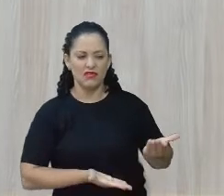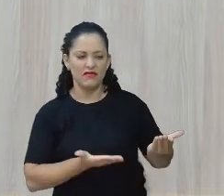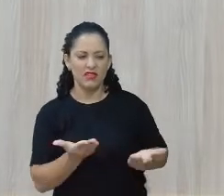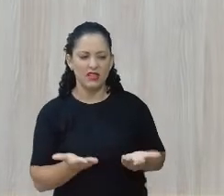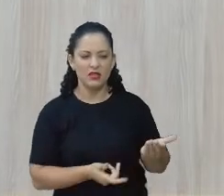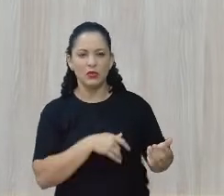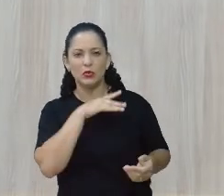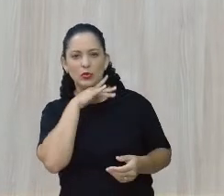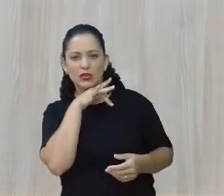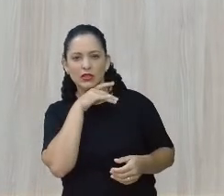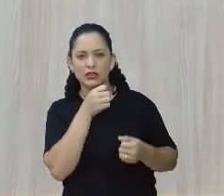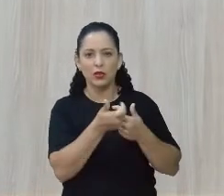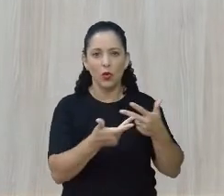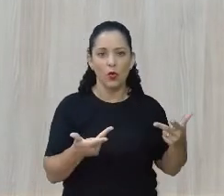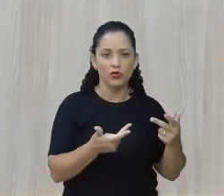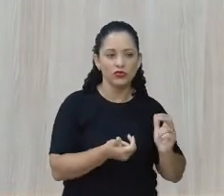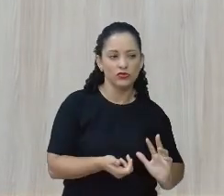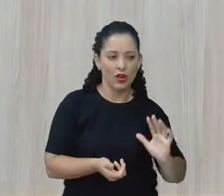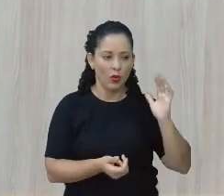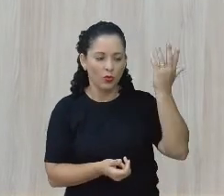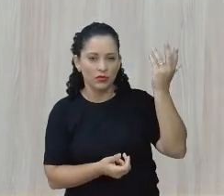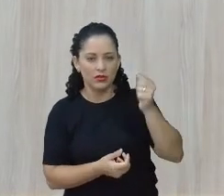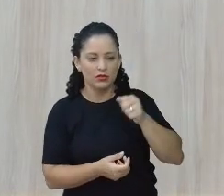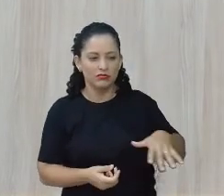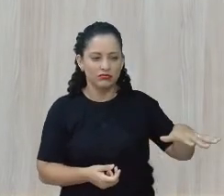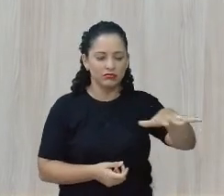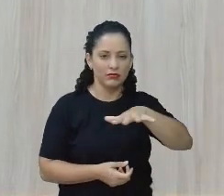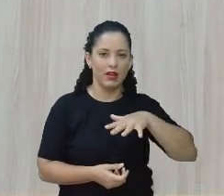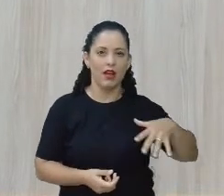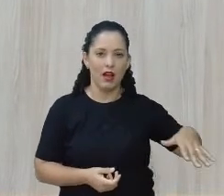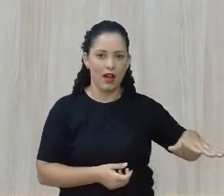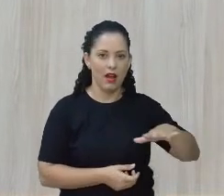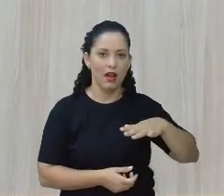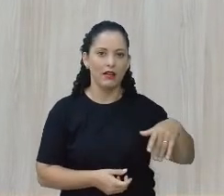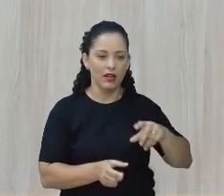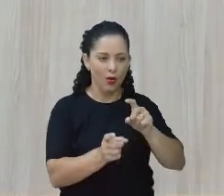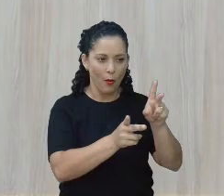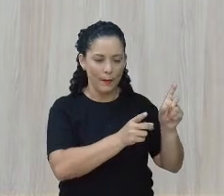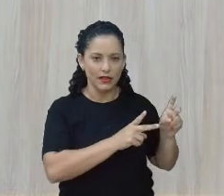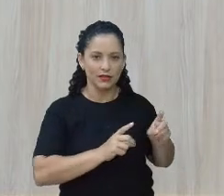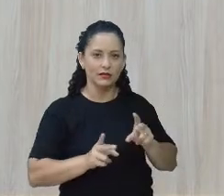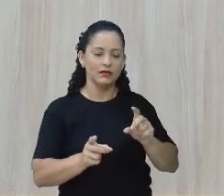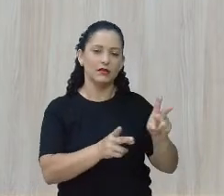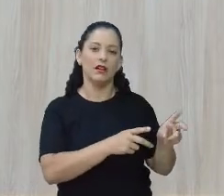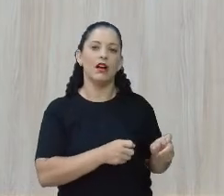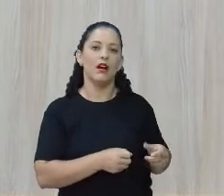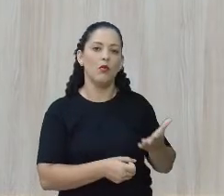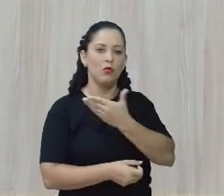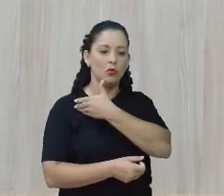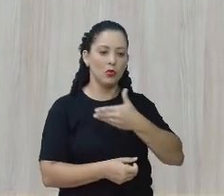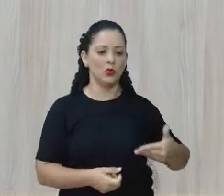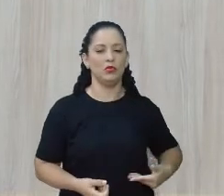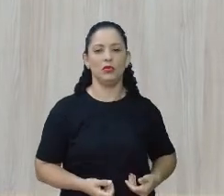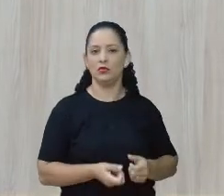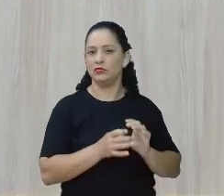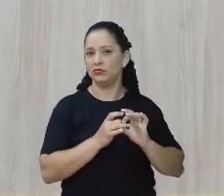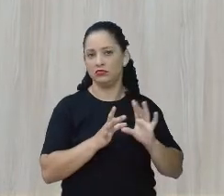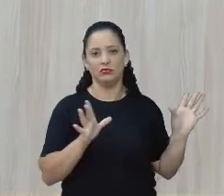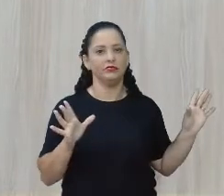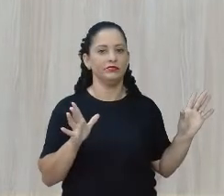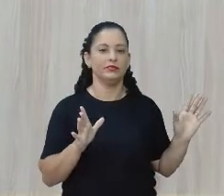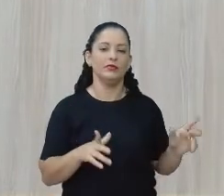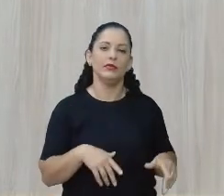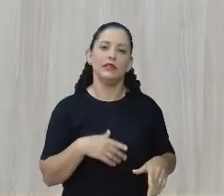serviço, seja por uma coisa que aconteceu no espaço comercial, num espaço público, qualquer coisa